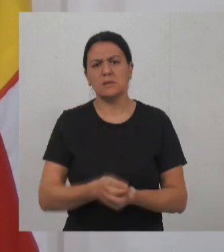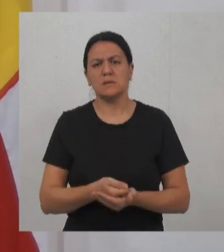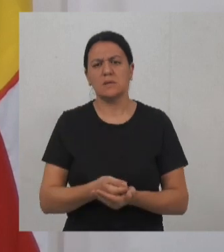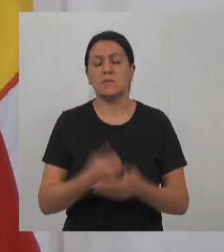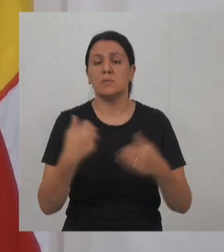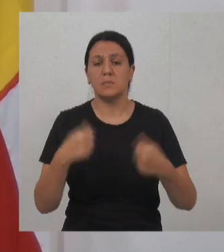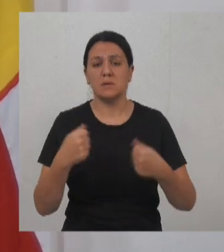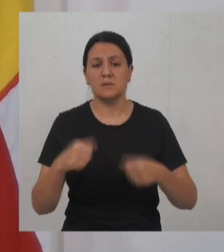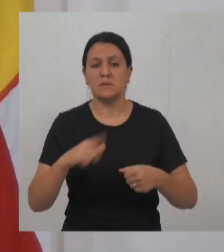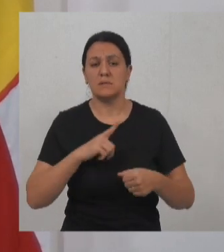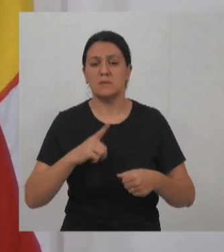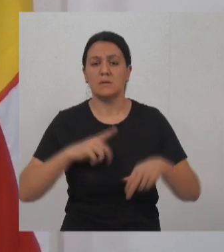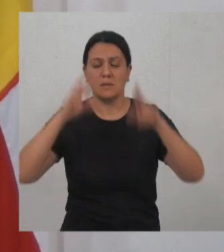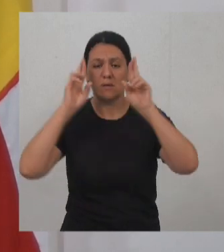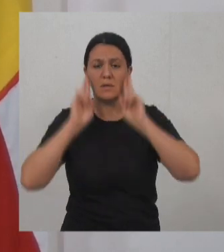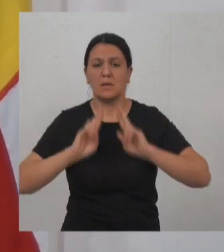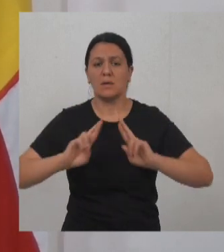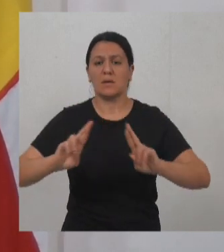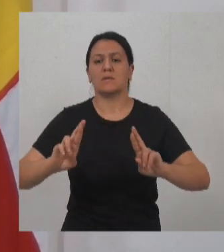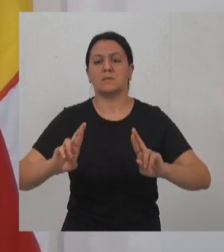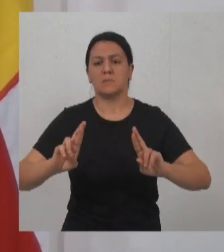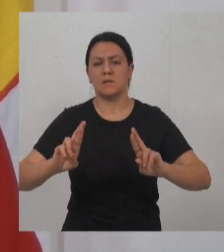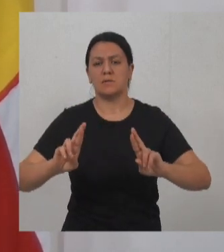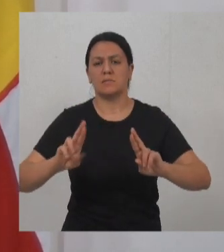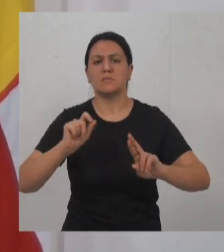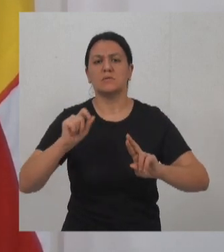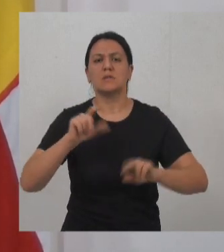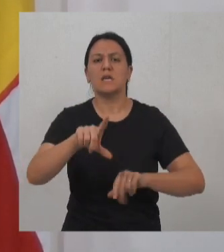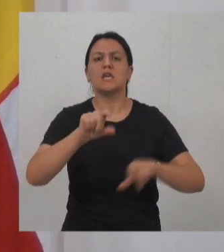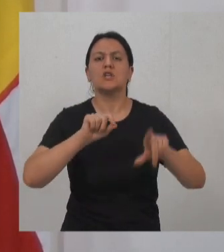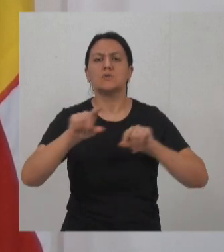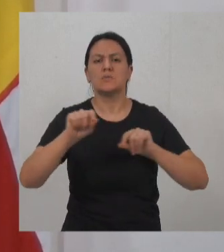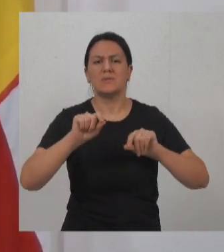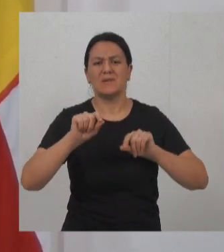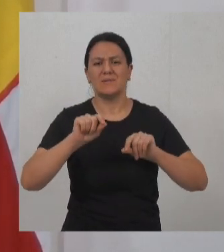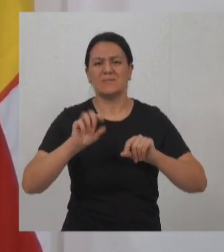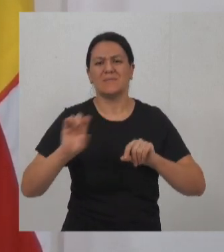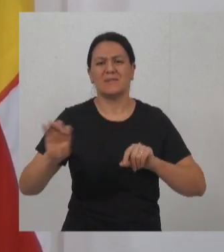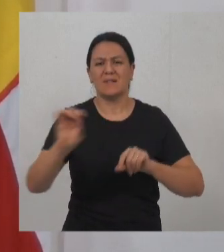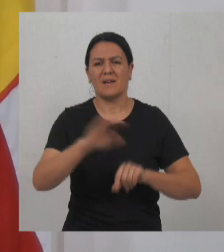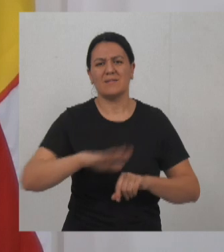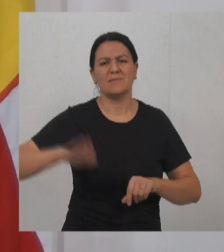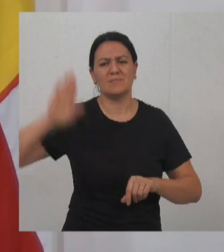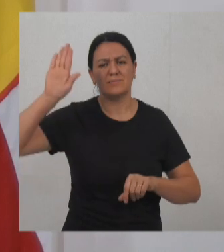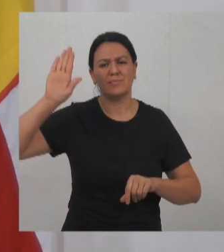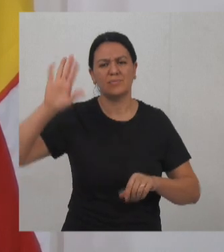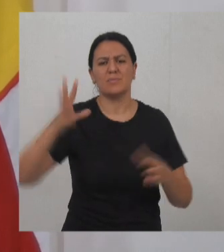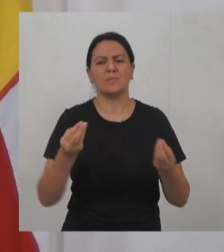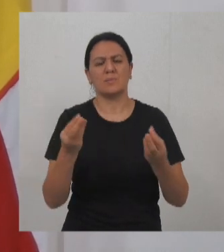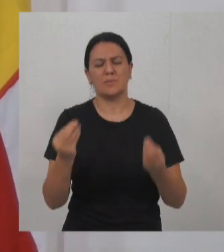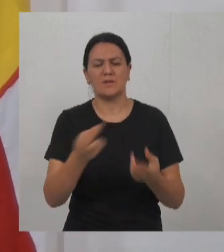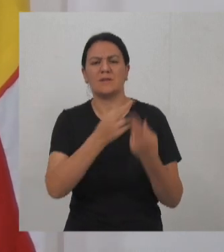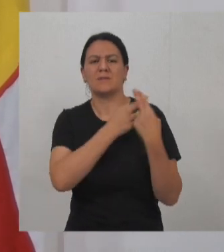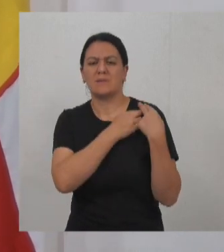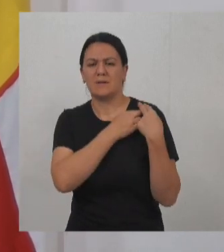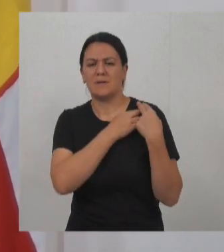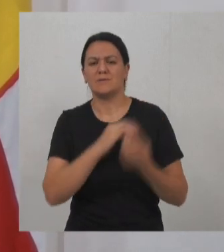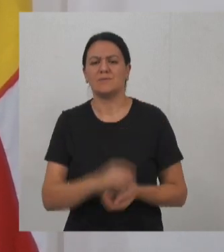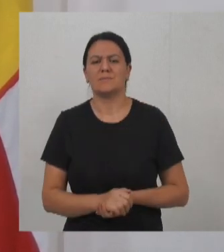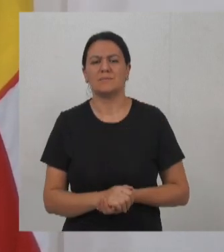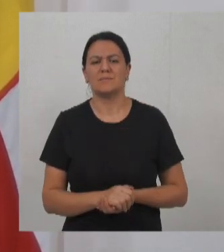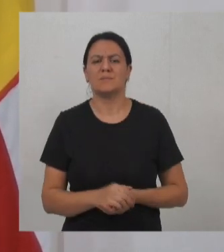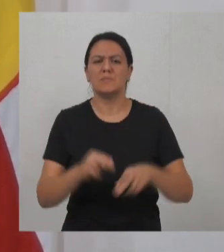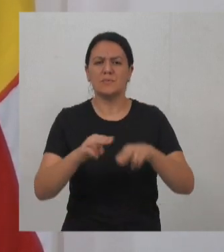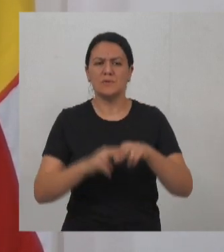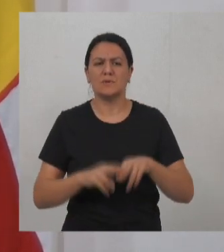respeito àqueles que elegeram seus representantes, né? Muita responsabilidade. Por fim, pertinente